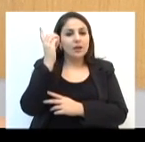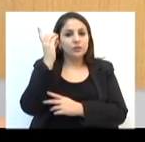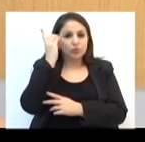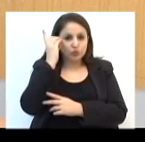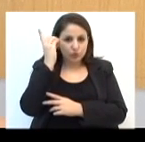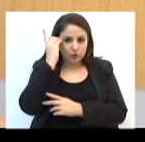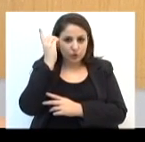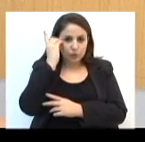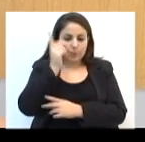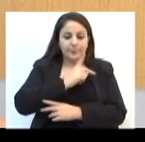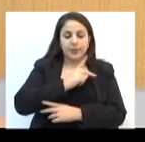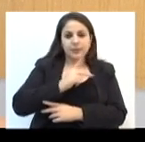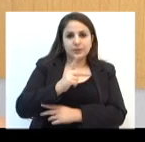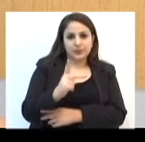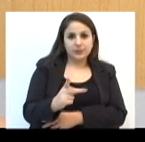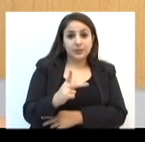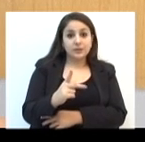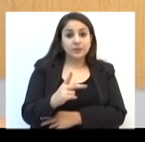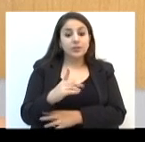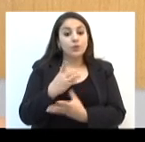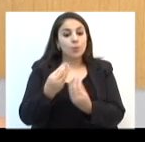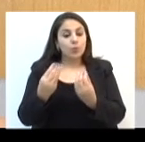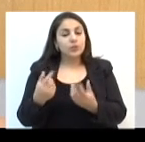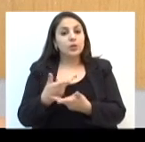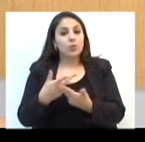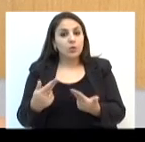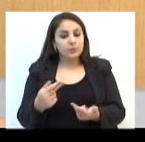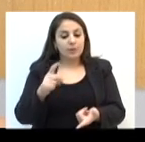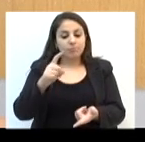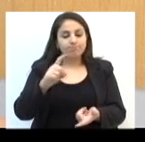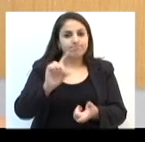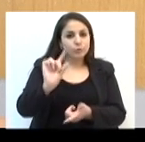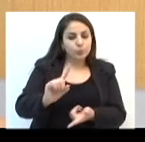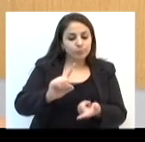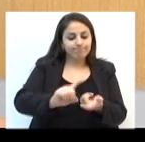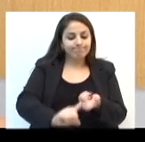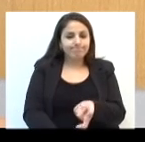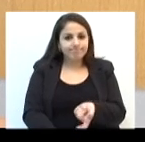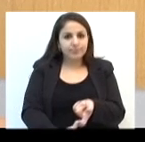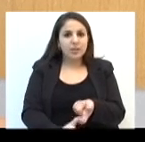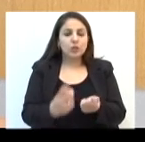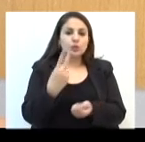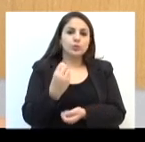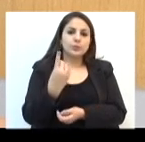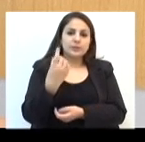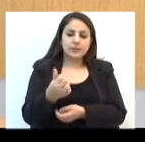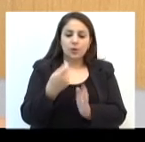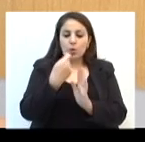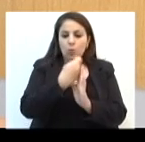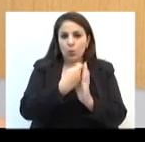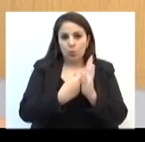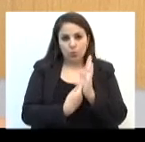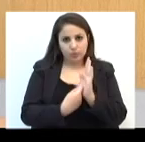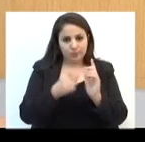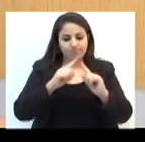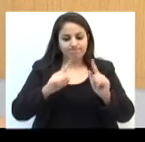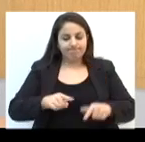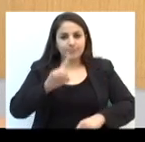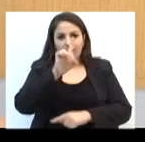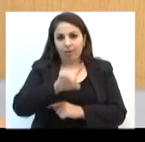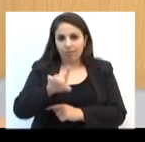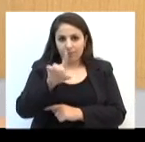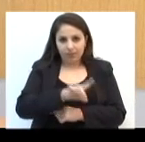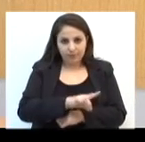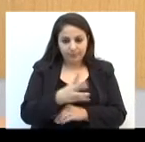tomou uma série de medidas para reduzir o déficit no orçamento de 2016. Concursos públicos foram